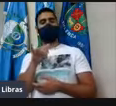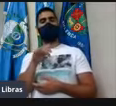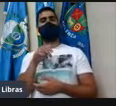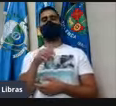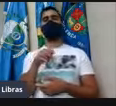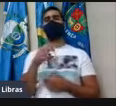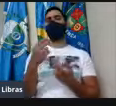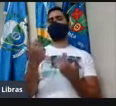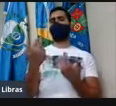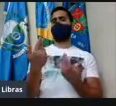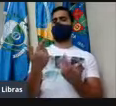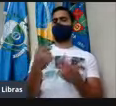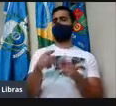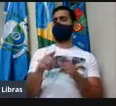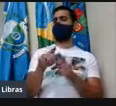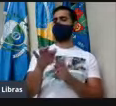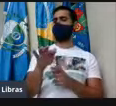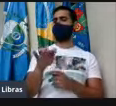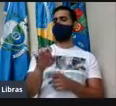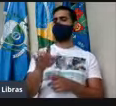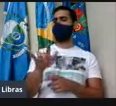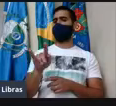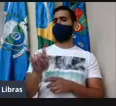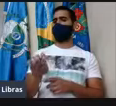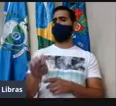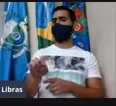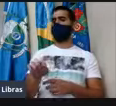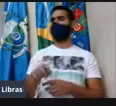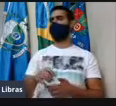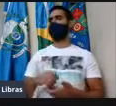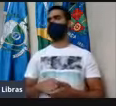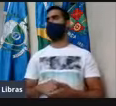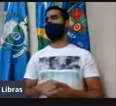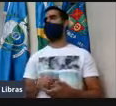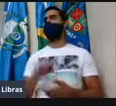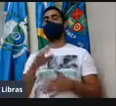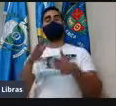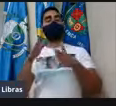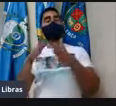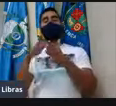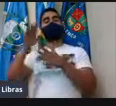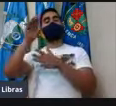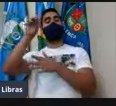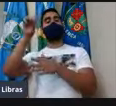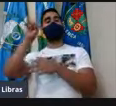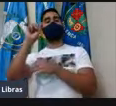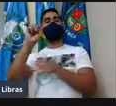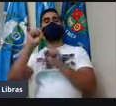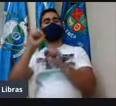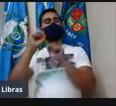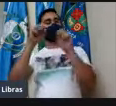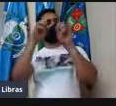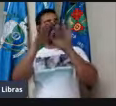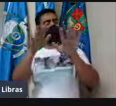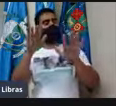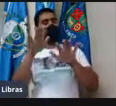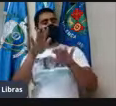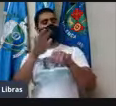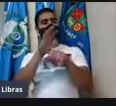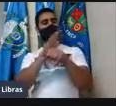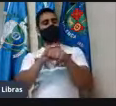Para o seu irmão Felipe, e a gente só pede a Deus para que possa dar força,